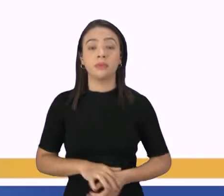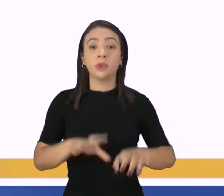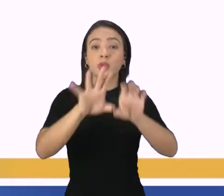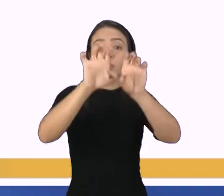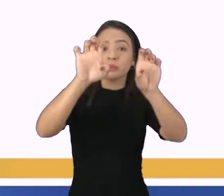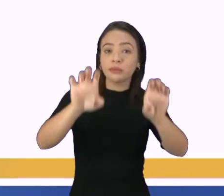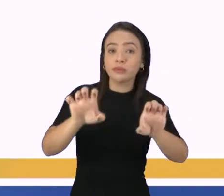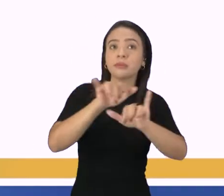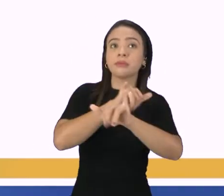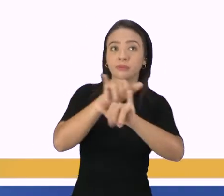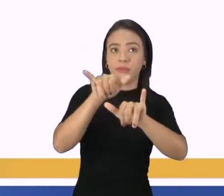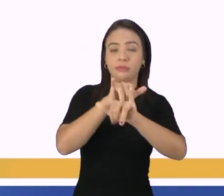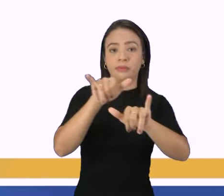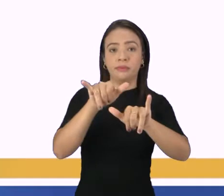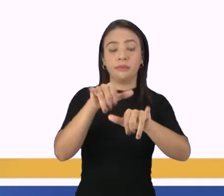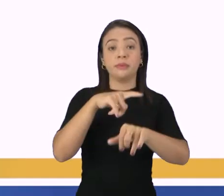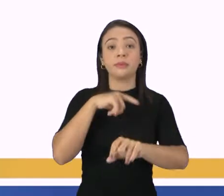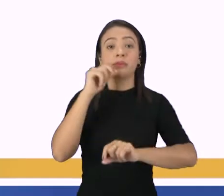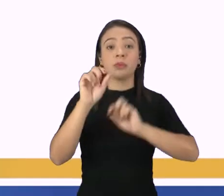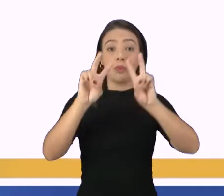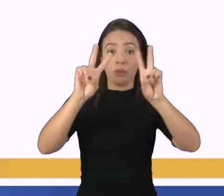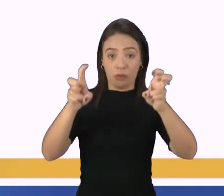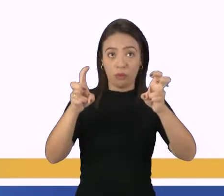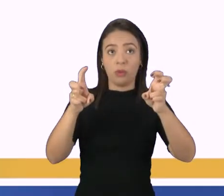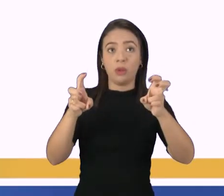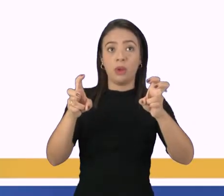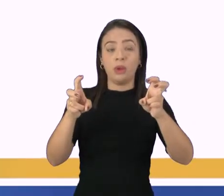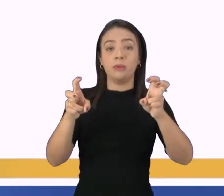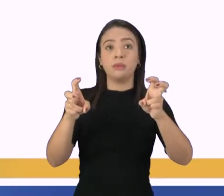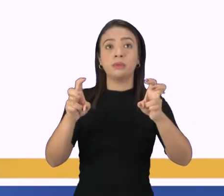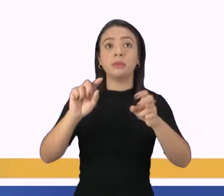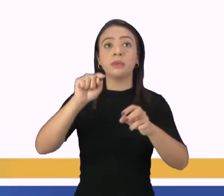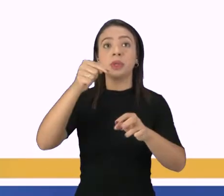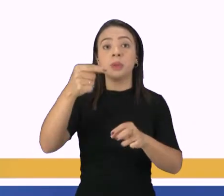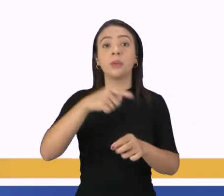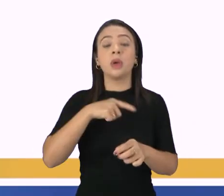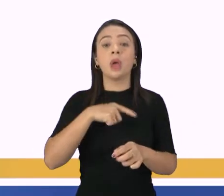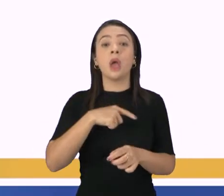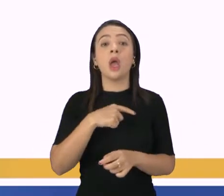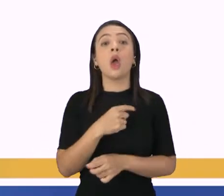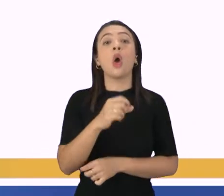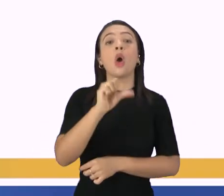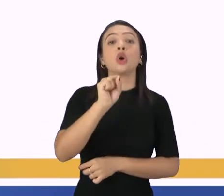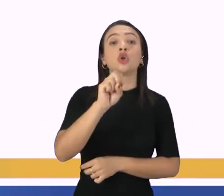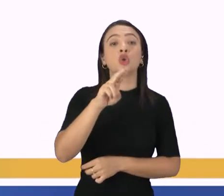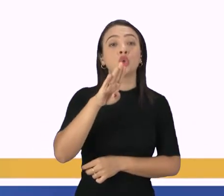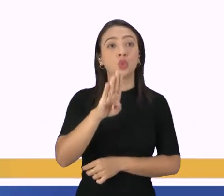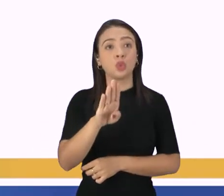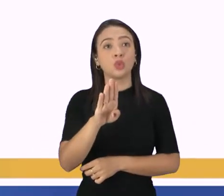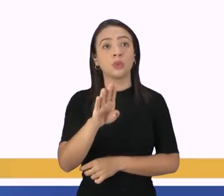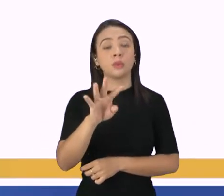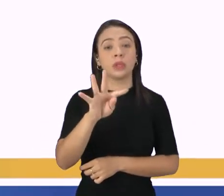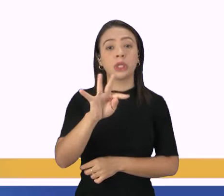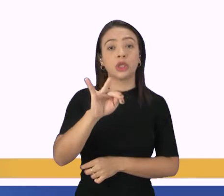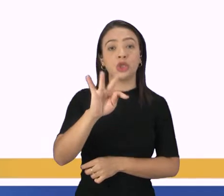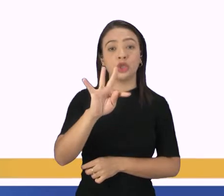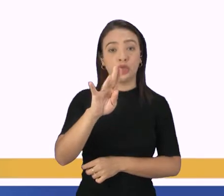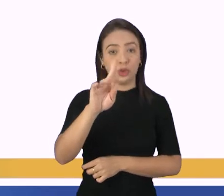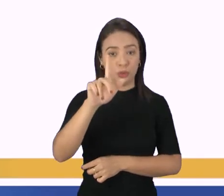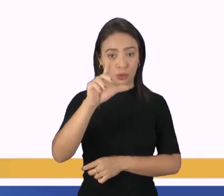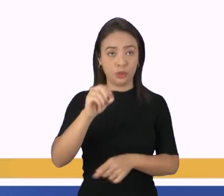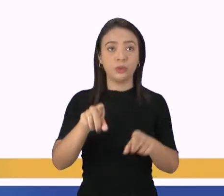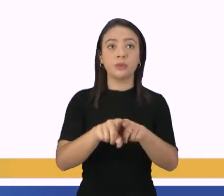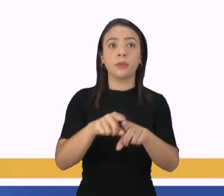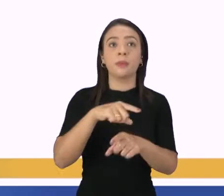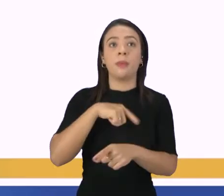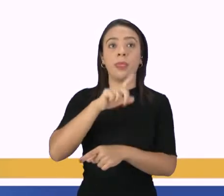Estrutura da notícia. Você tem aí o título, logo após o subtítulo e o lead. Veja que o lead